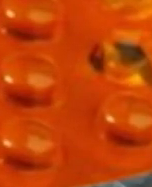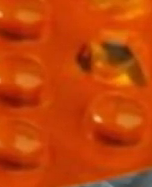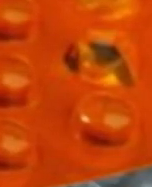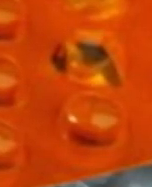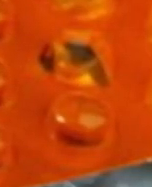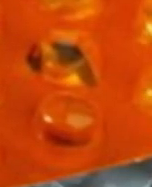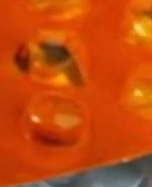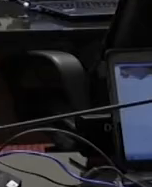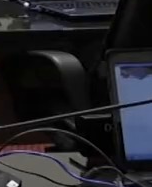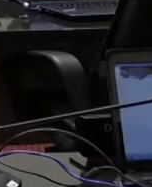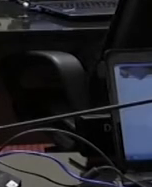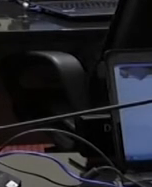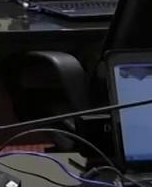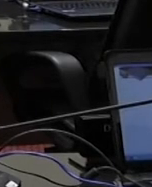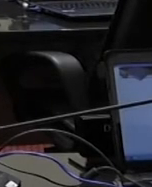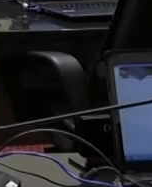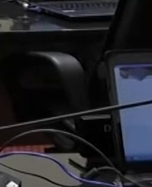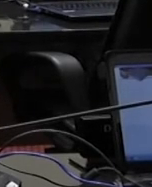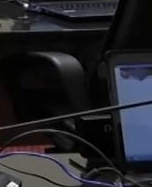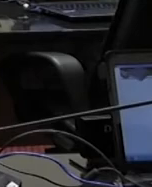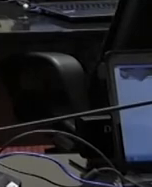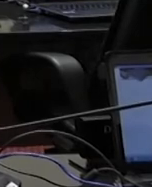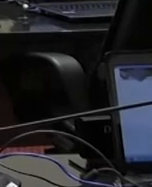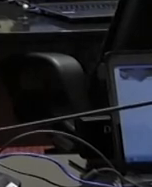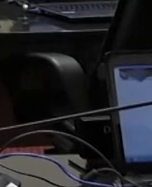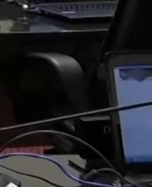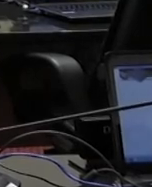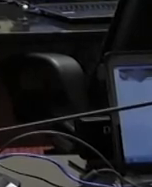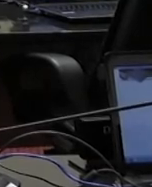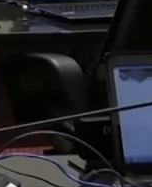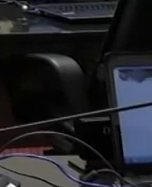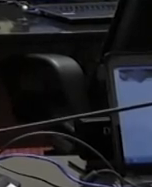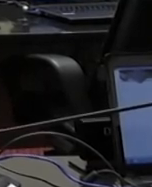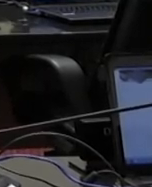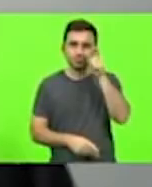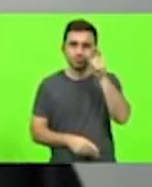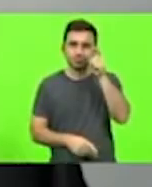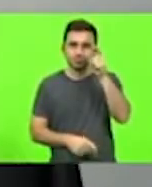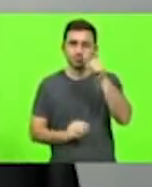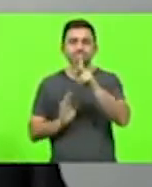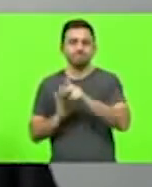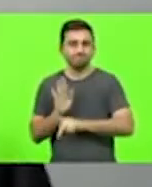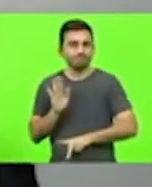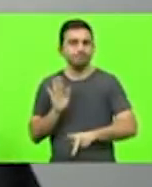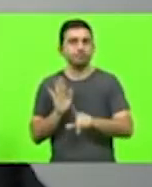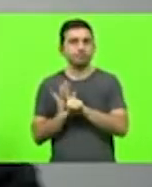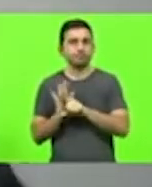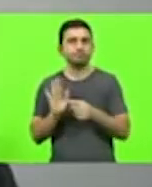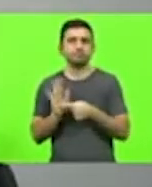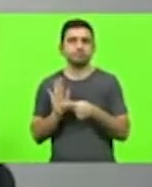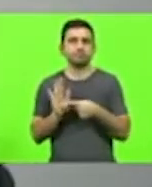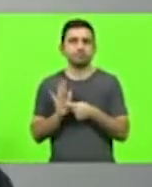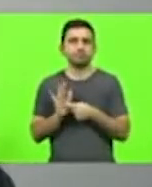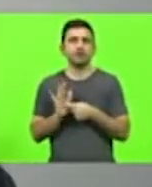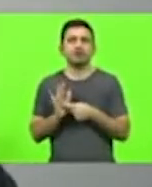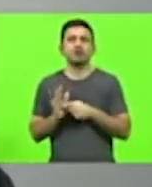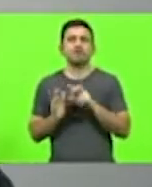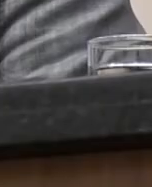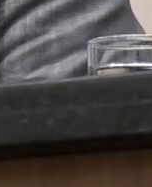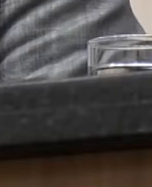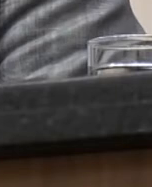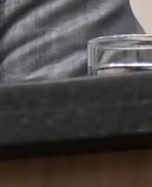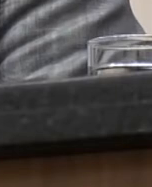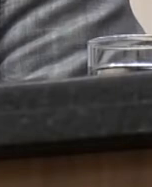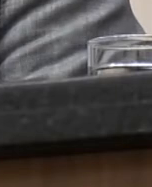validade vencido. Esse é o objetivo do projeto de lei de autoria do deputado Márcio Machado, que foi aprovado em plenário